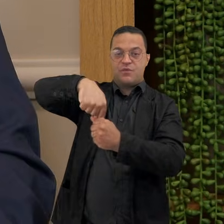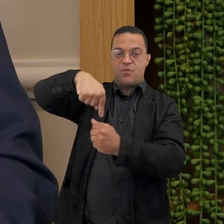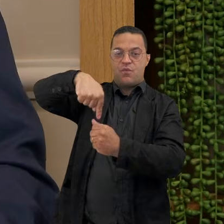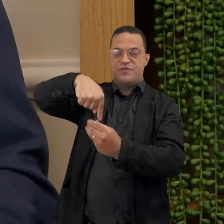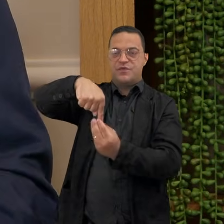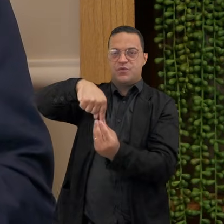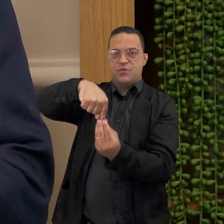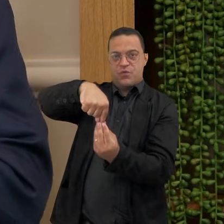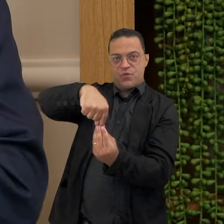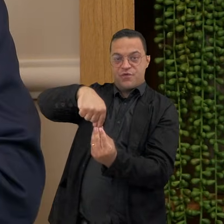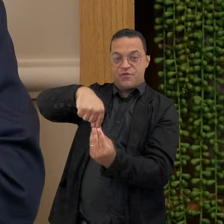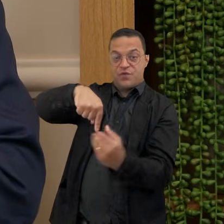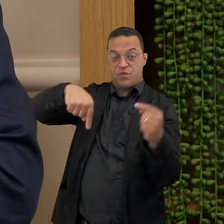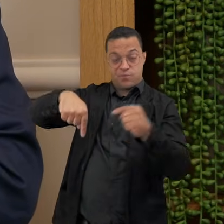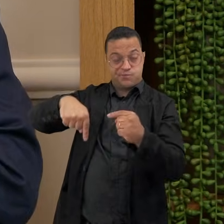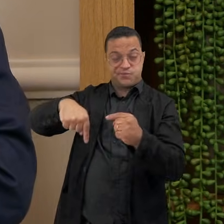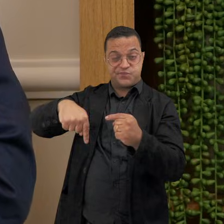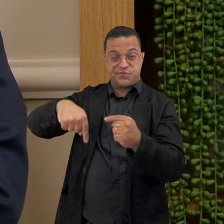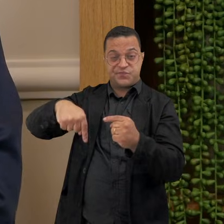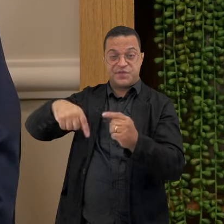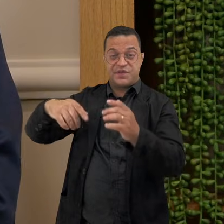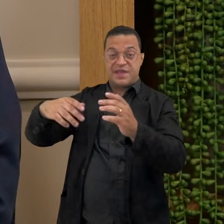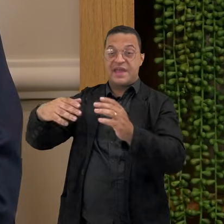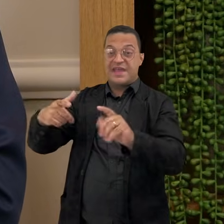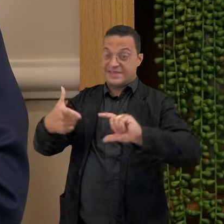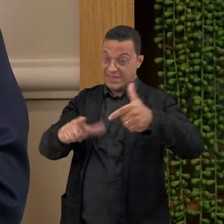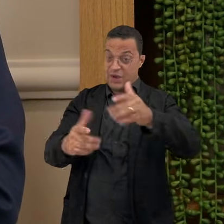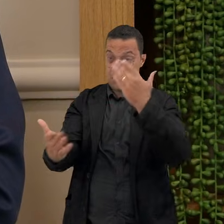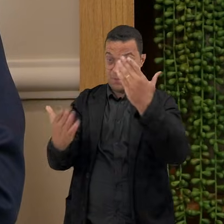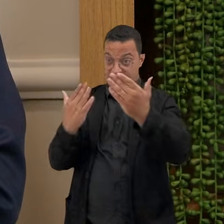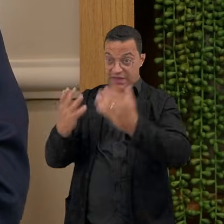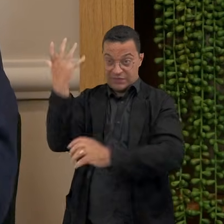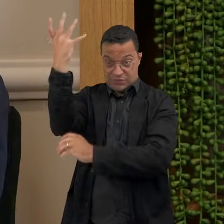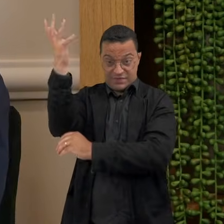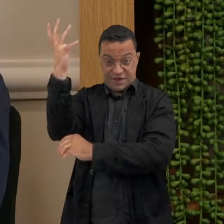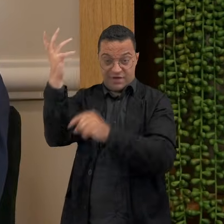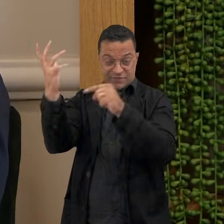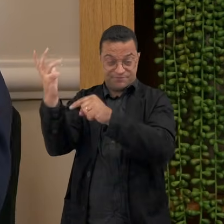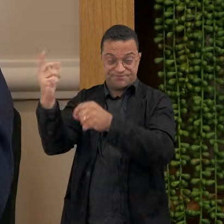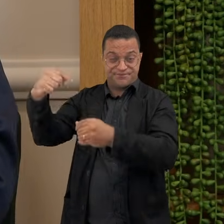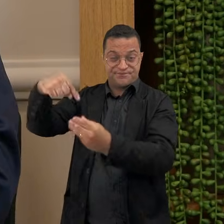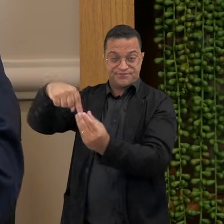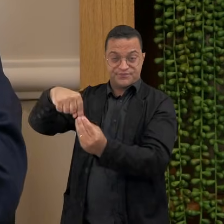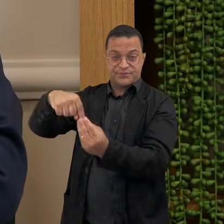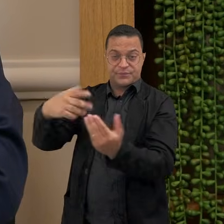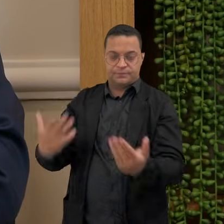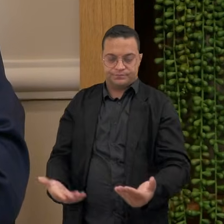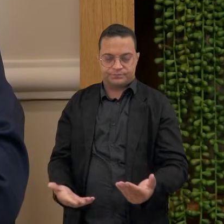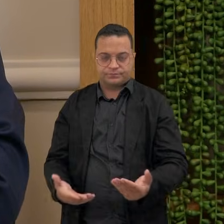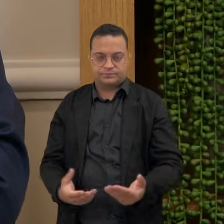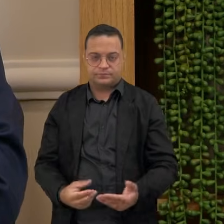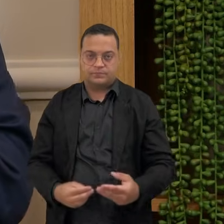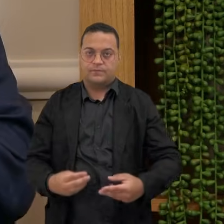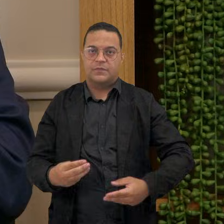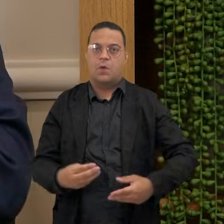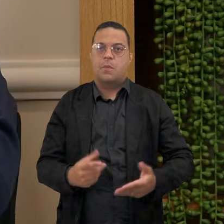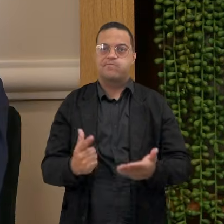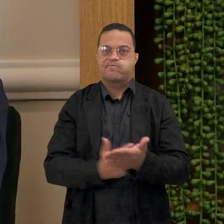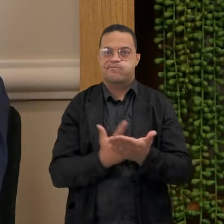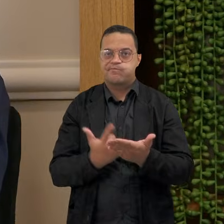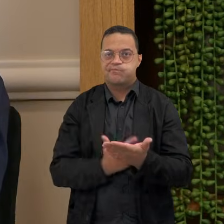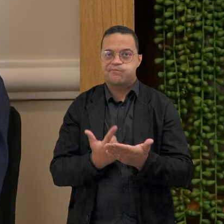rejeitou, nós lembramos os irmãos, eu gostaria inclusive de ler lá em Marcos, pastor